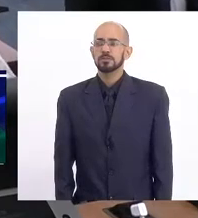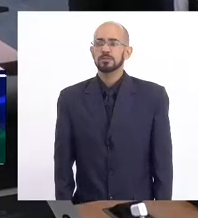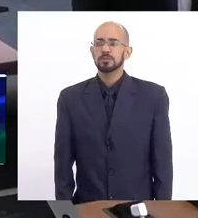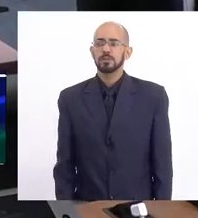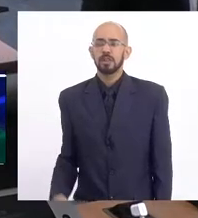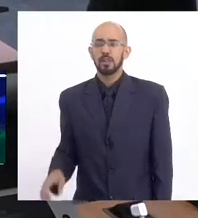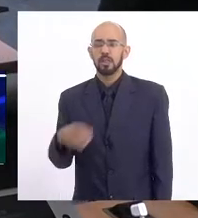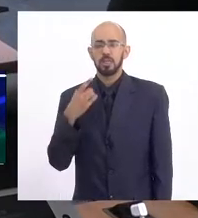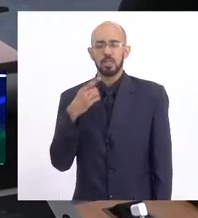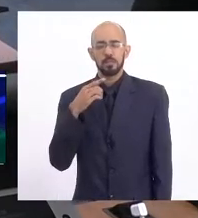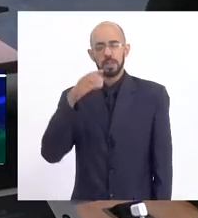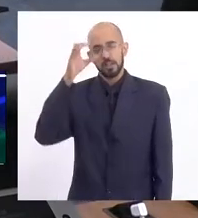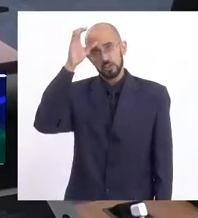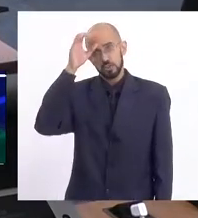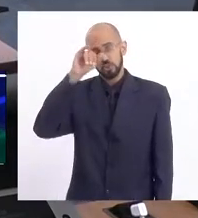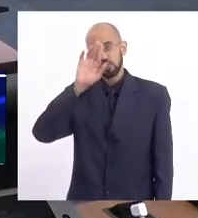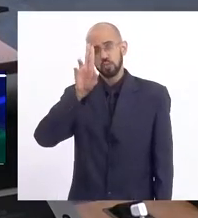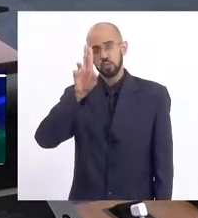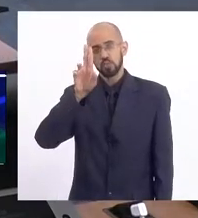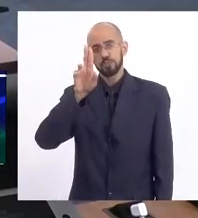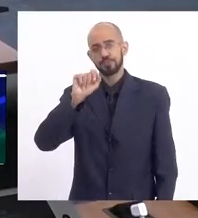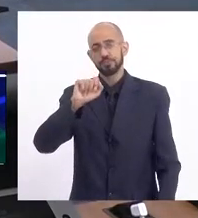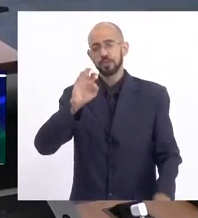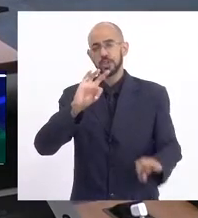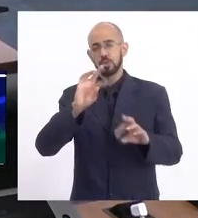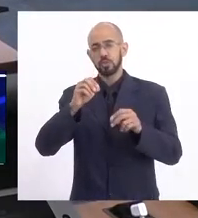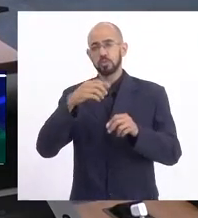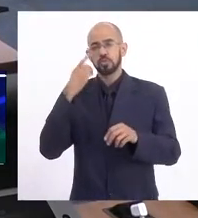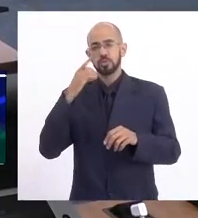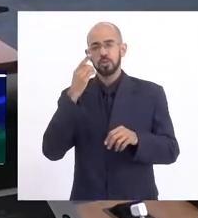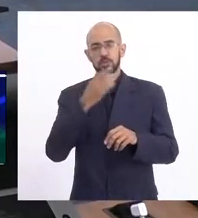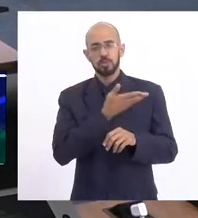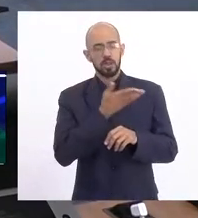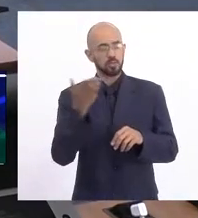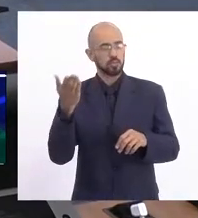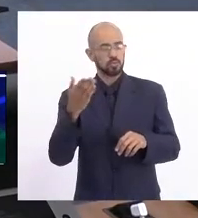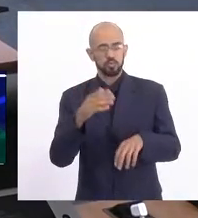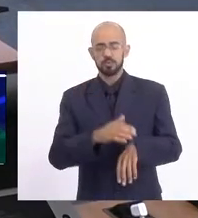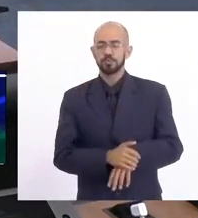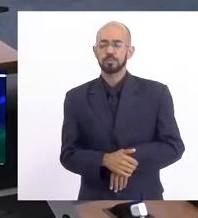Deputada Tia Ju, senhoras deputadas, senhores deputados,